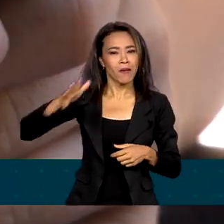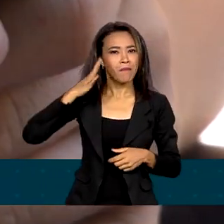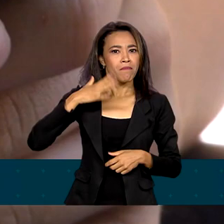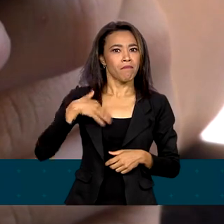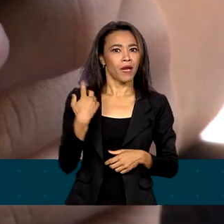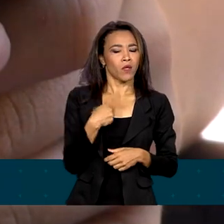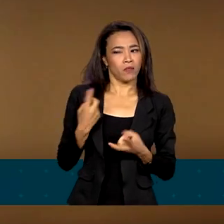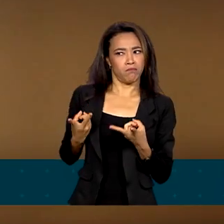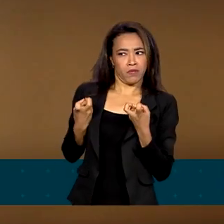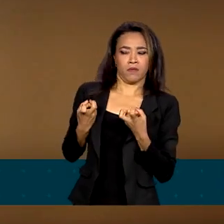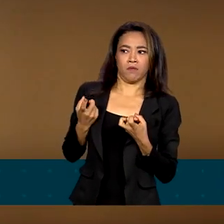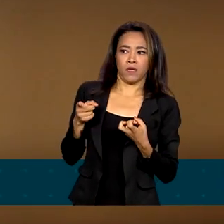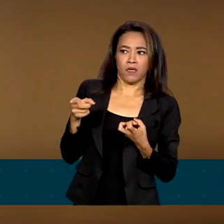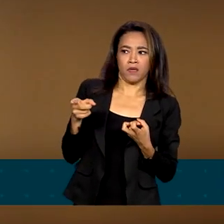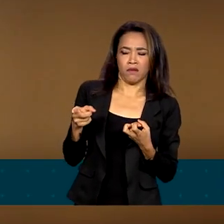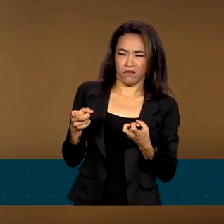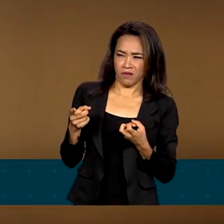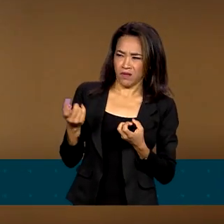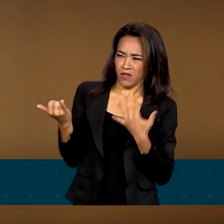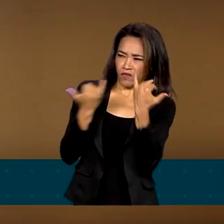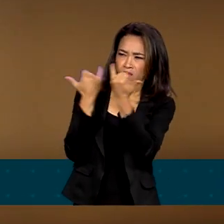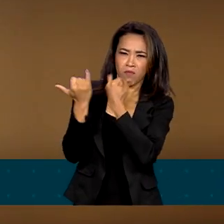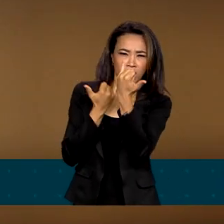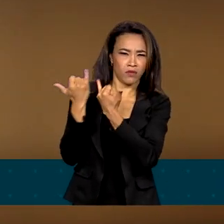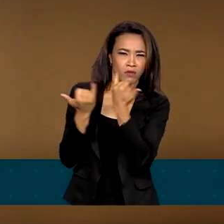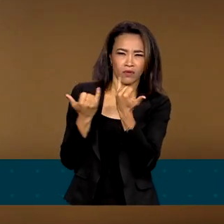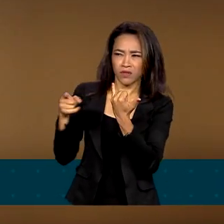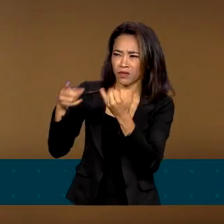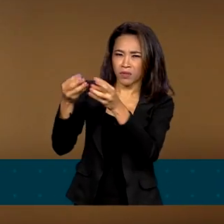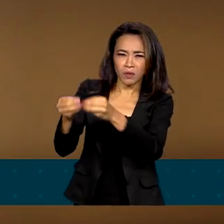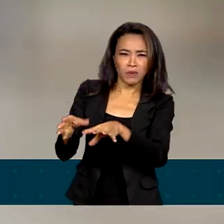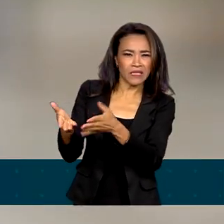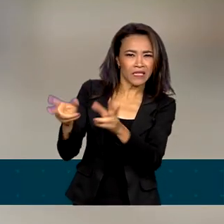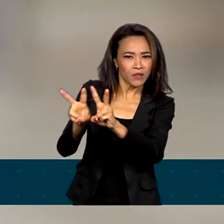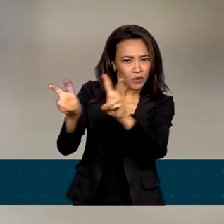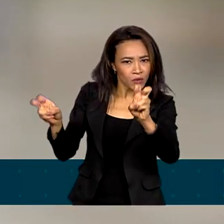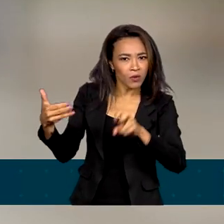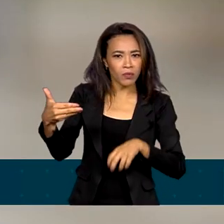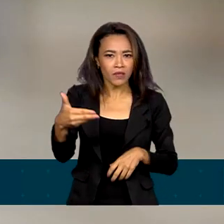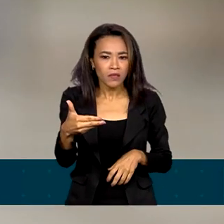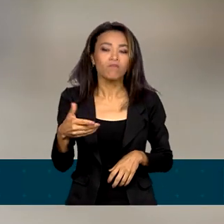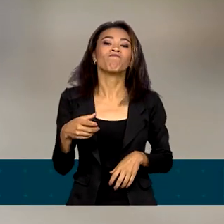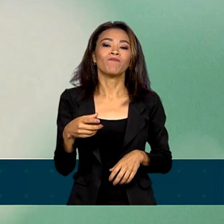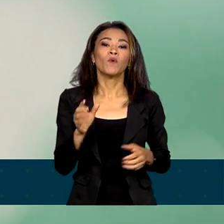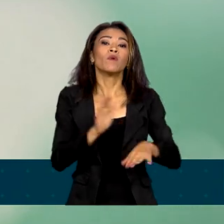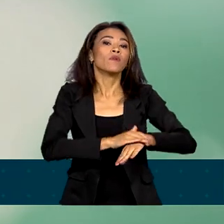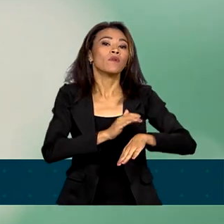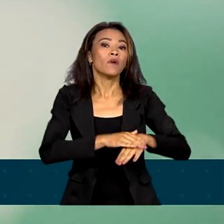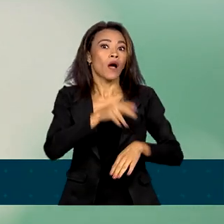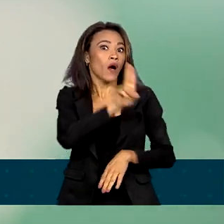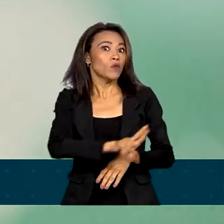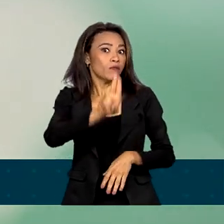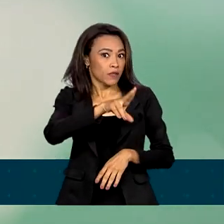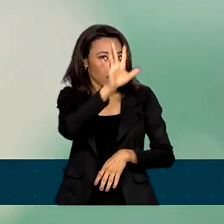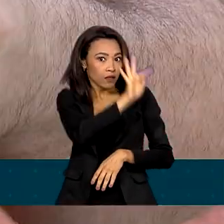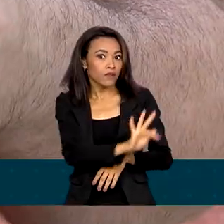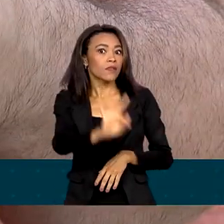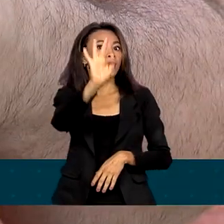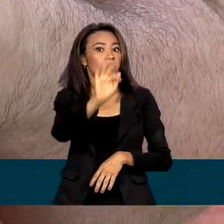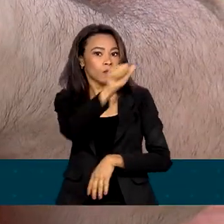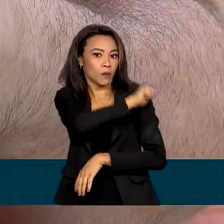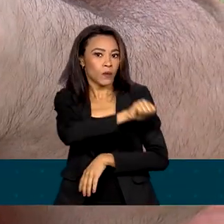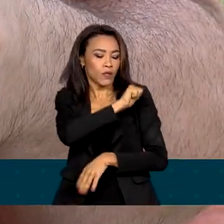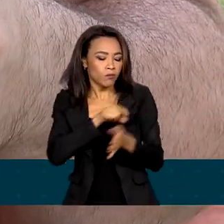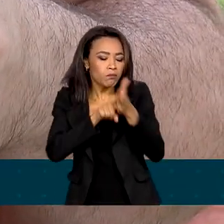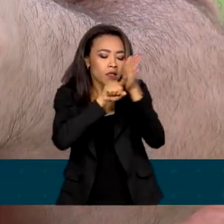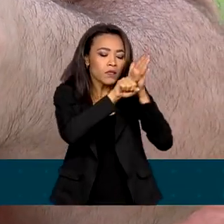de disseminação de informações nocivas sobre o assunto, a Universidade Federal do Rio de Janeiro desenvolveu um